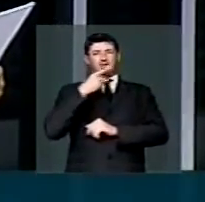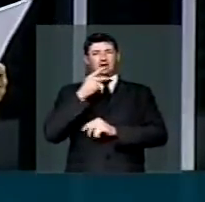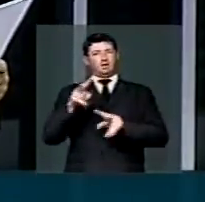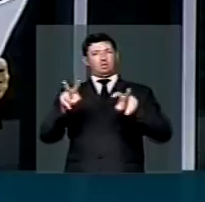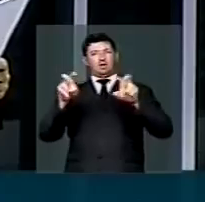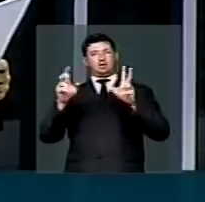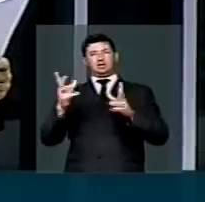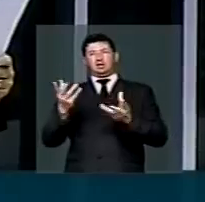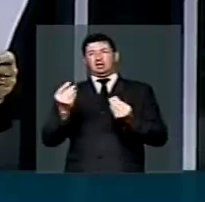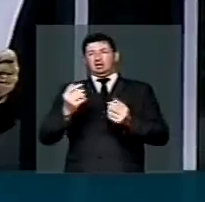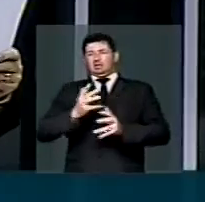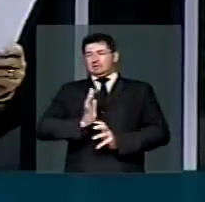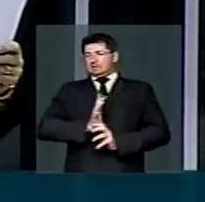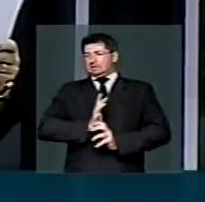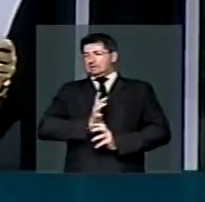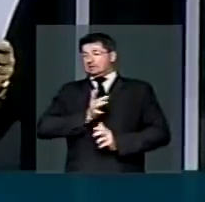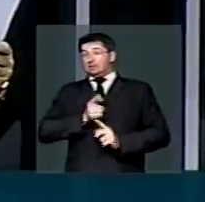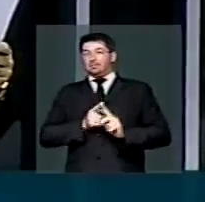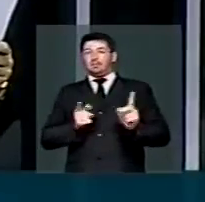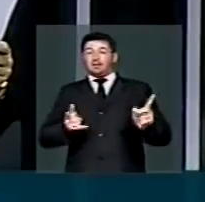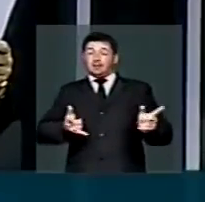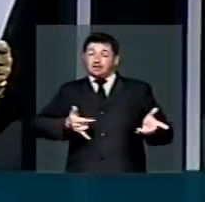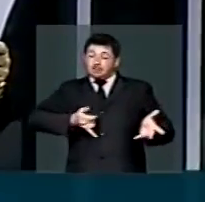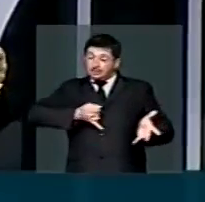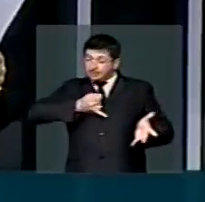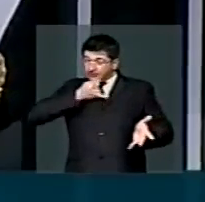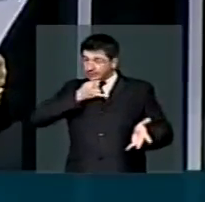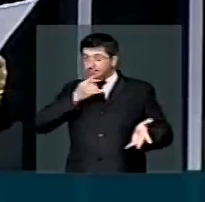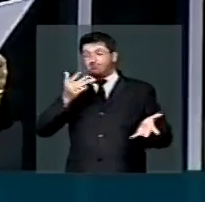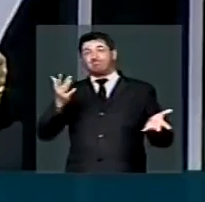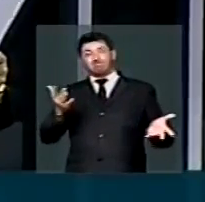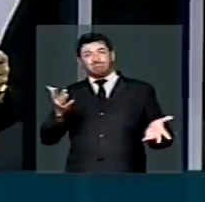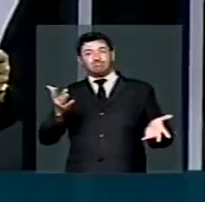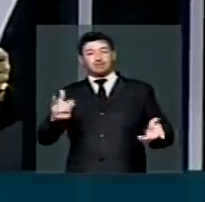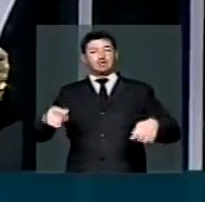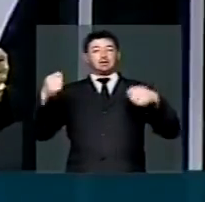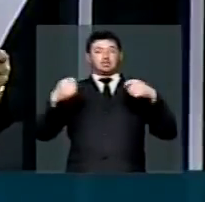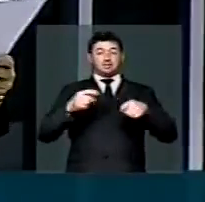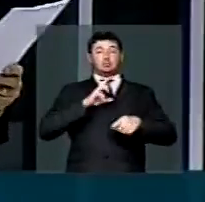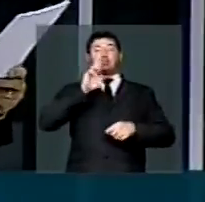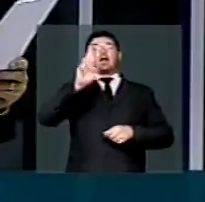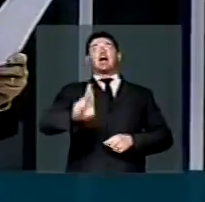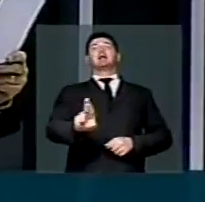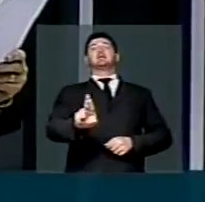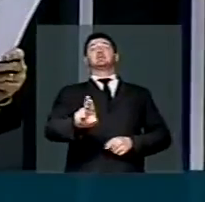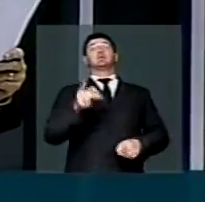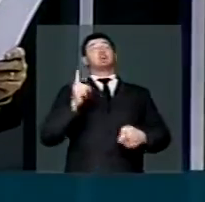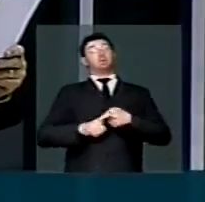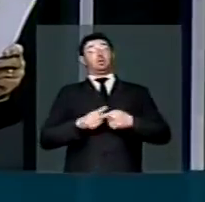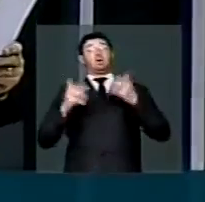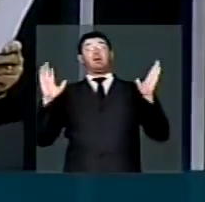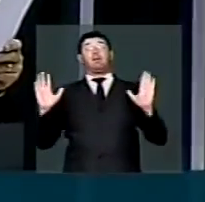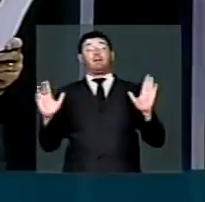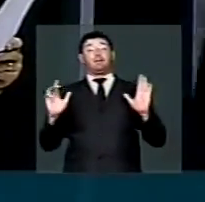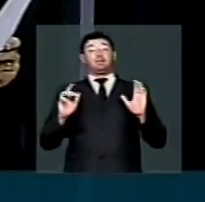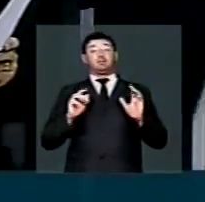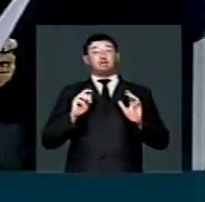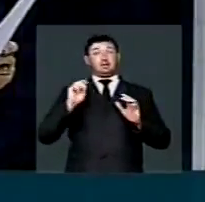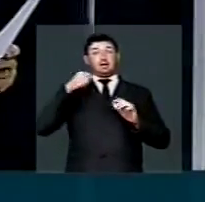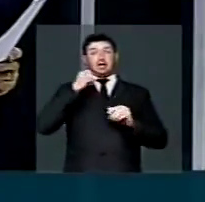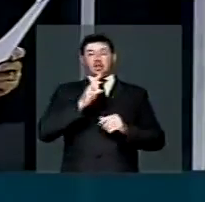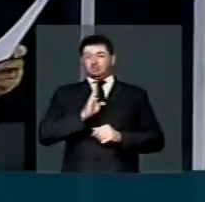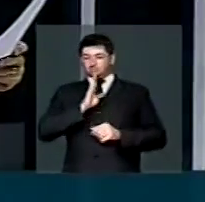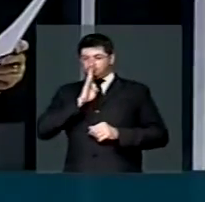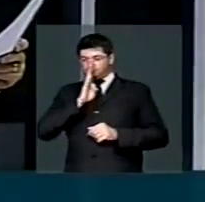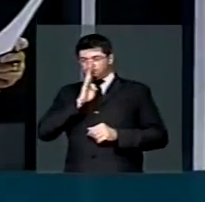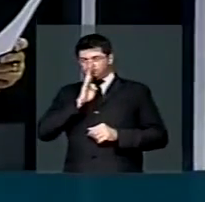assunto tão indigesto, mas que lamentavelmente merece uma resposta, até porque quem cala